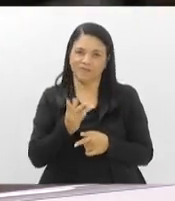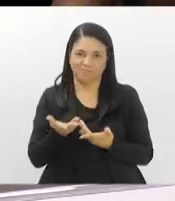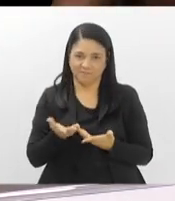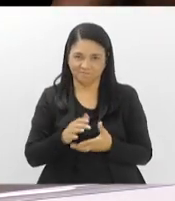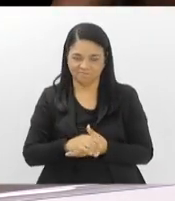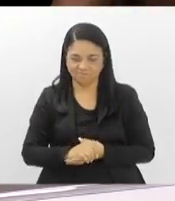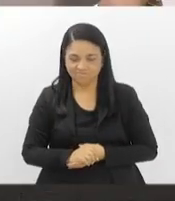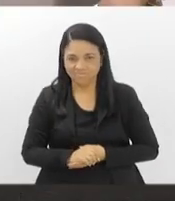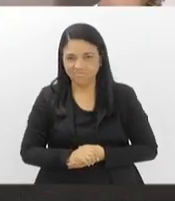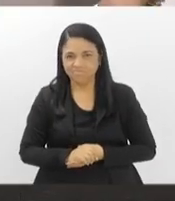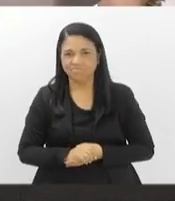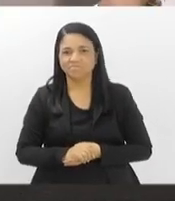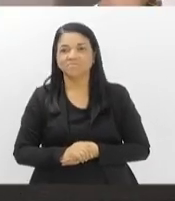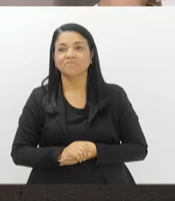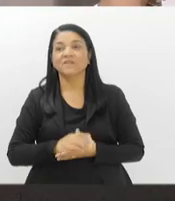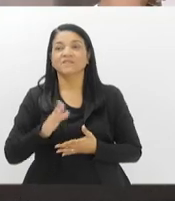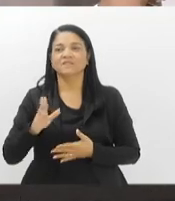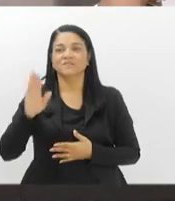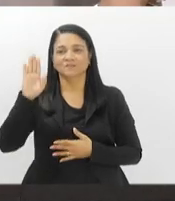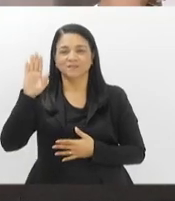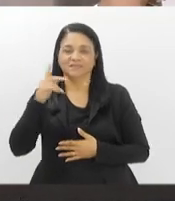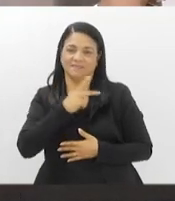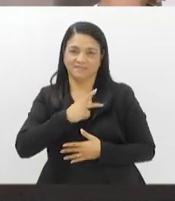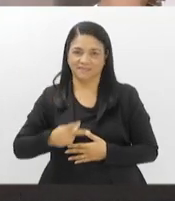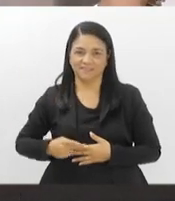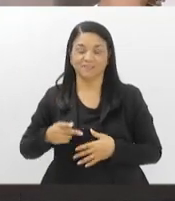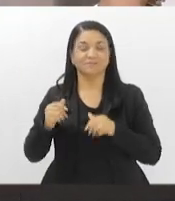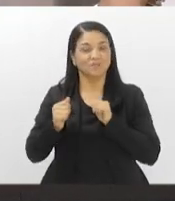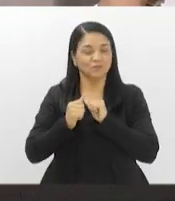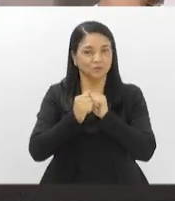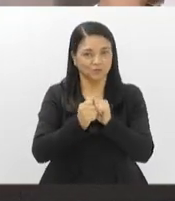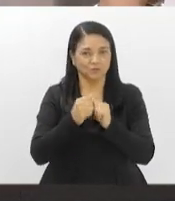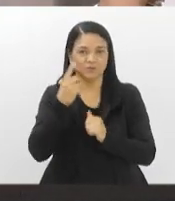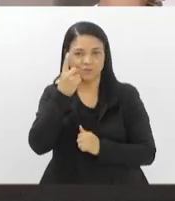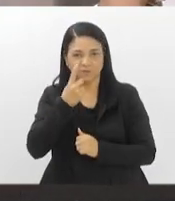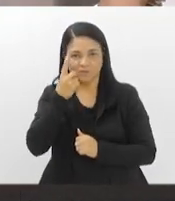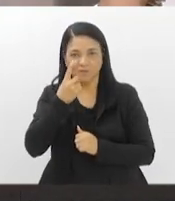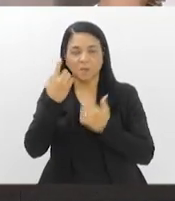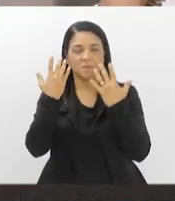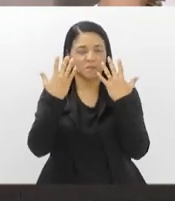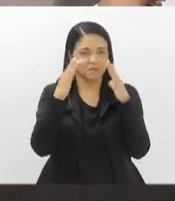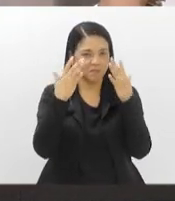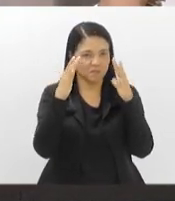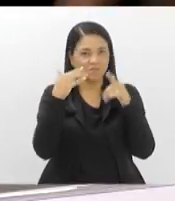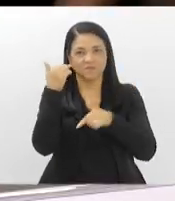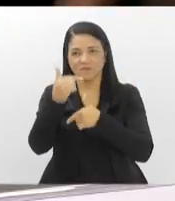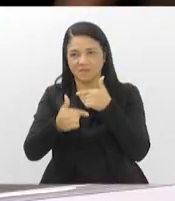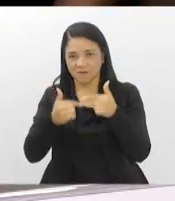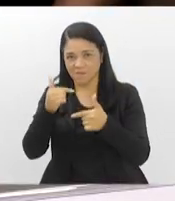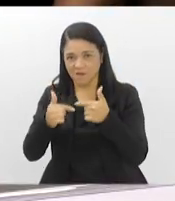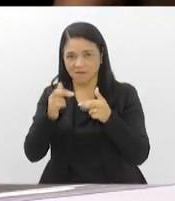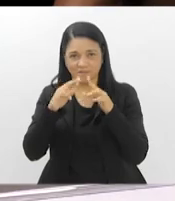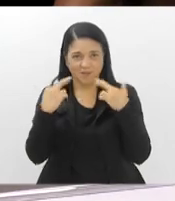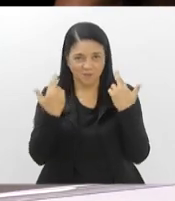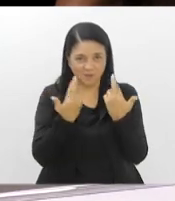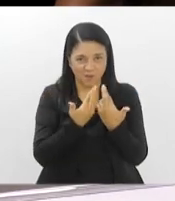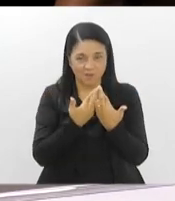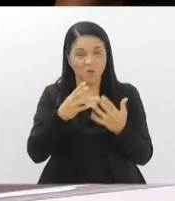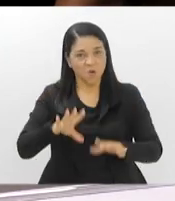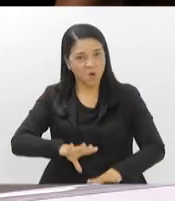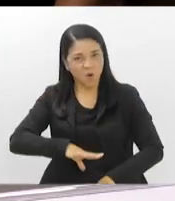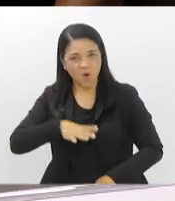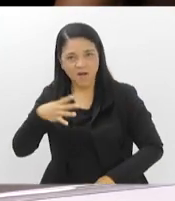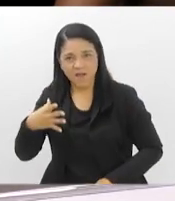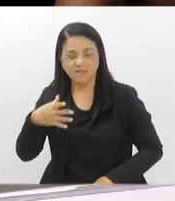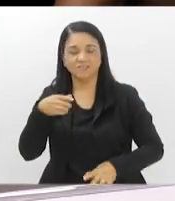perfe Presidente fazendo coro também aos meus nobres colegas quero parabenizar o trabalho feito né a coragem da instalação